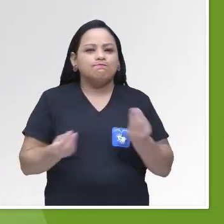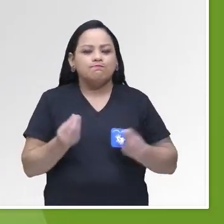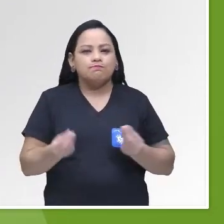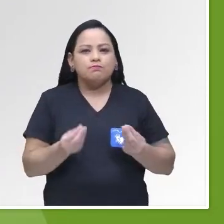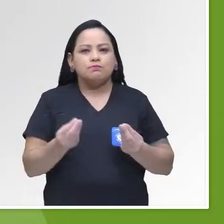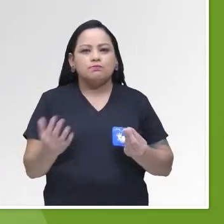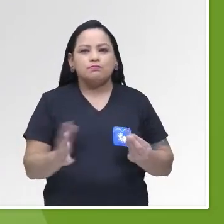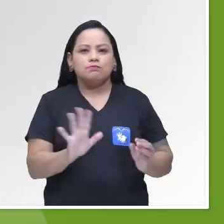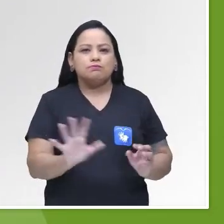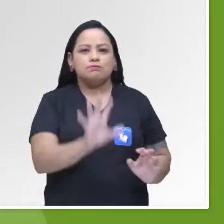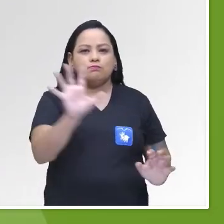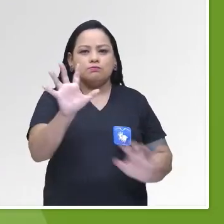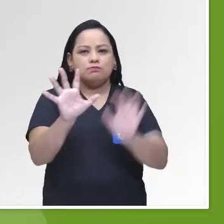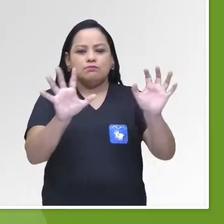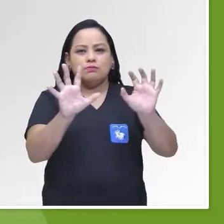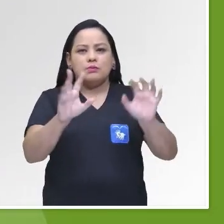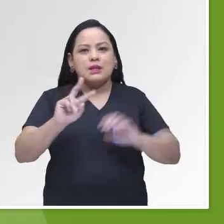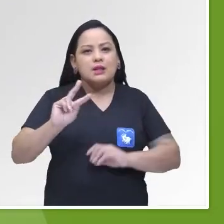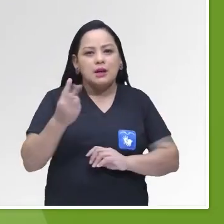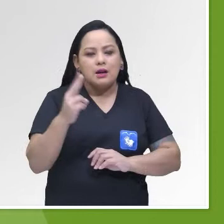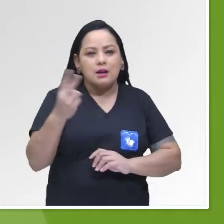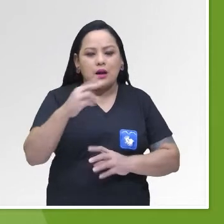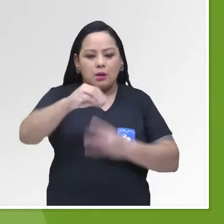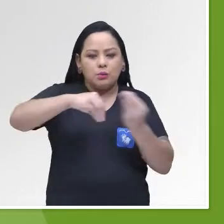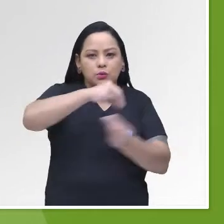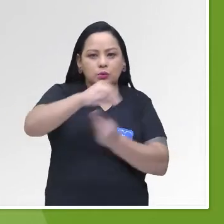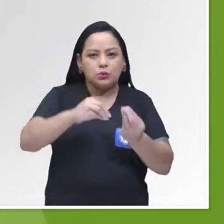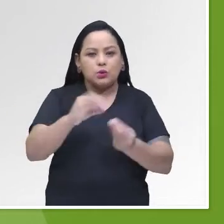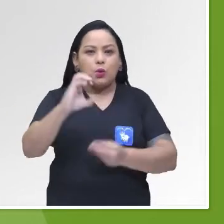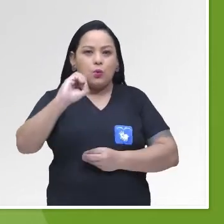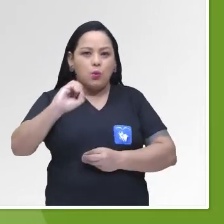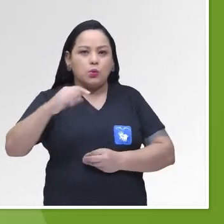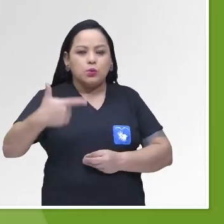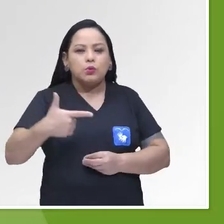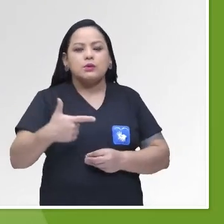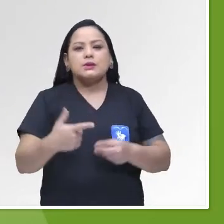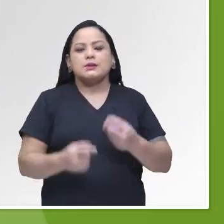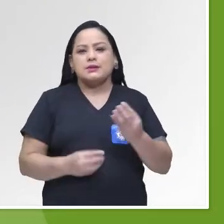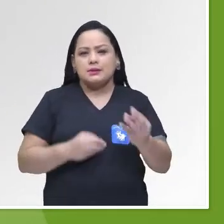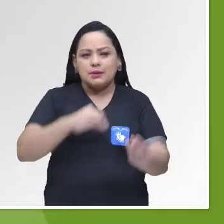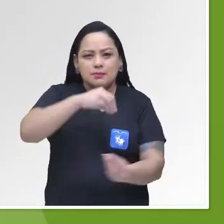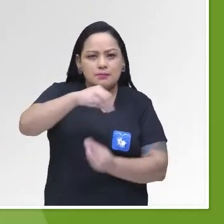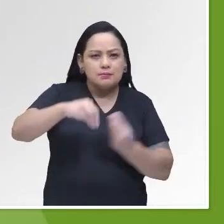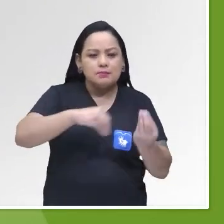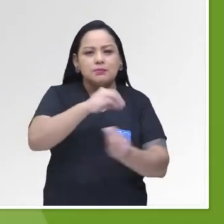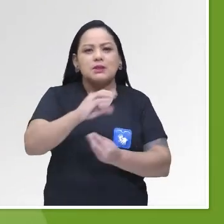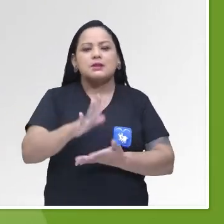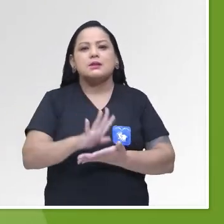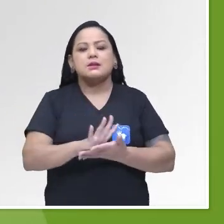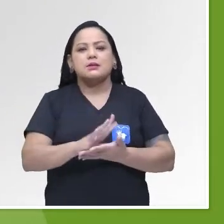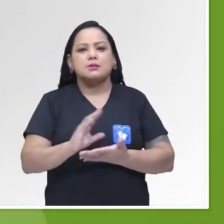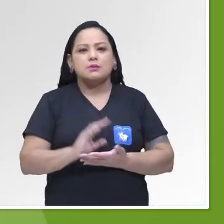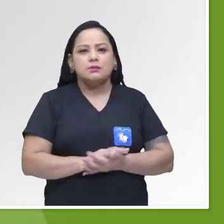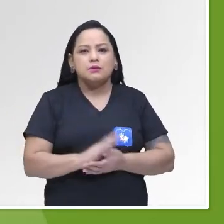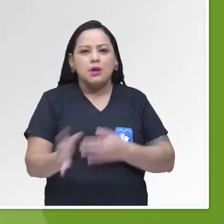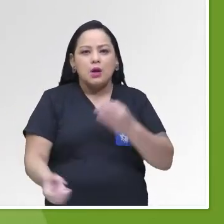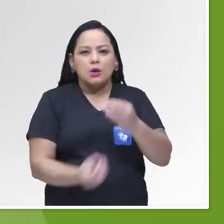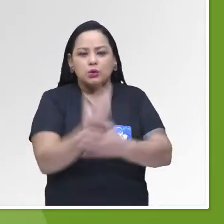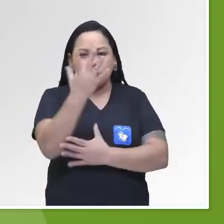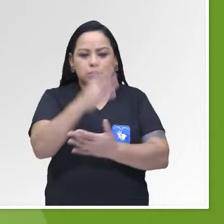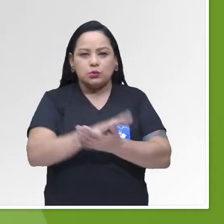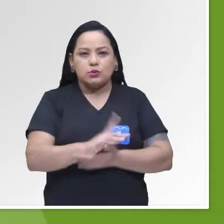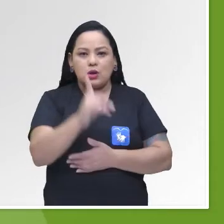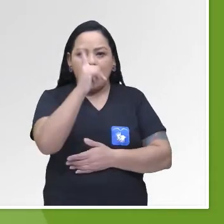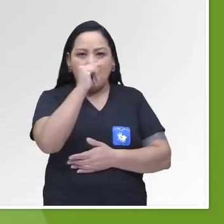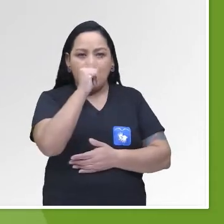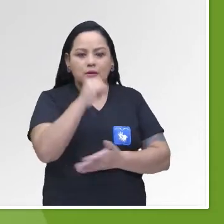gás hidrogênio reage com o gás oxigênio e nessa reação resulta água.